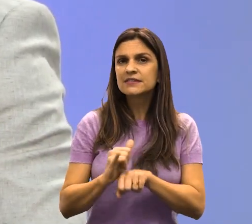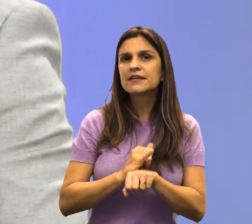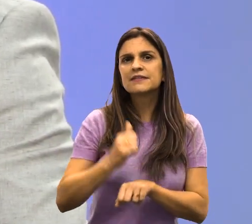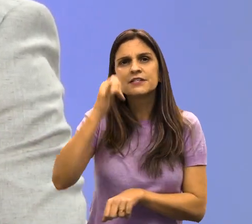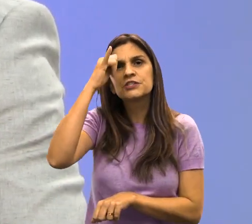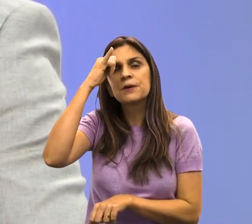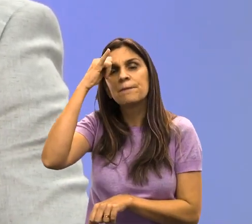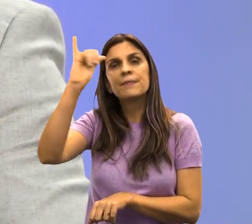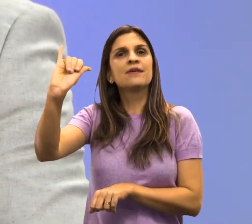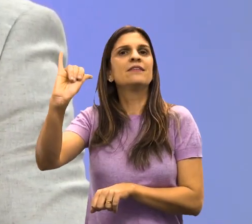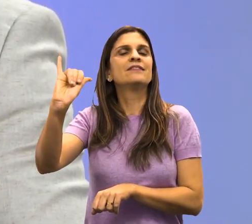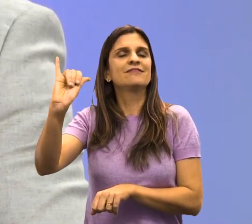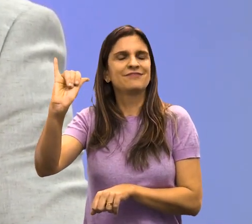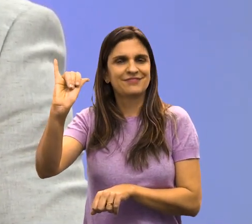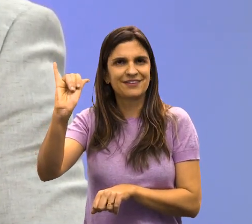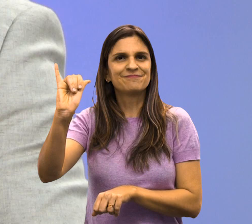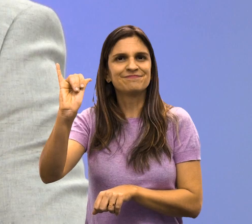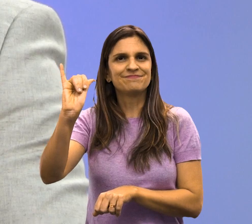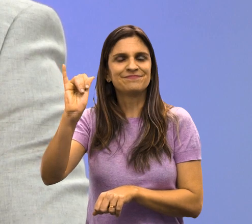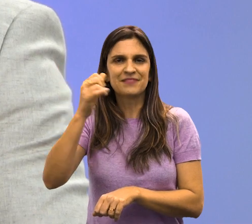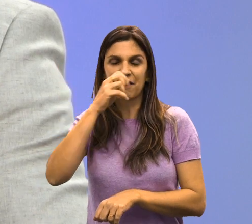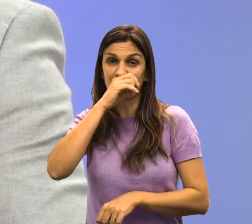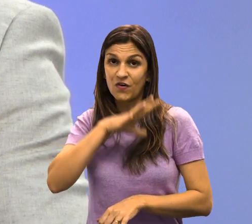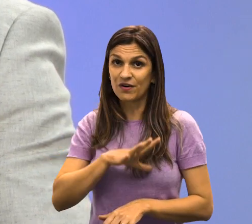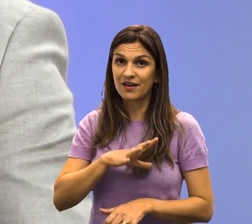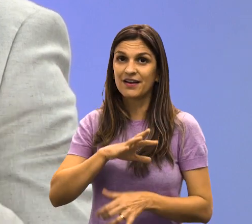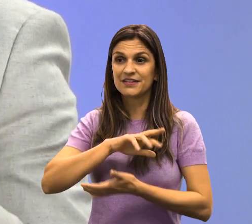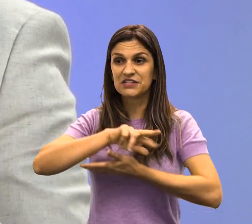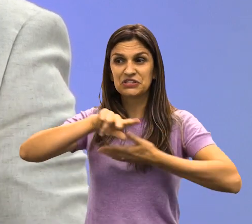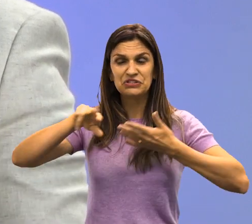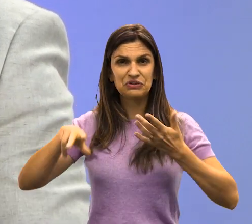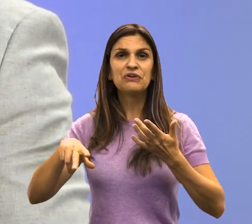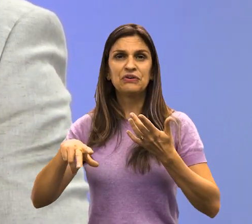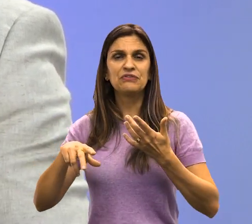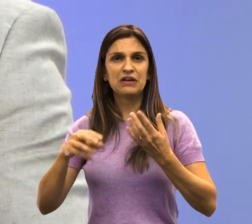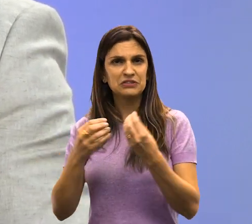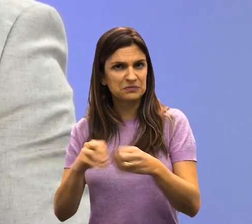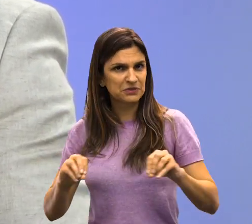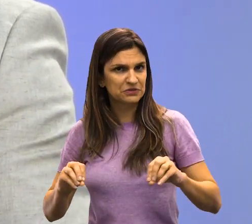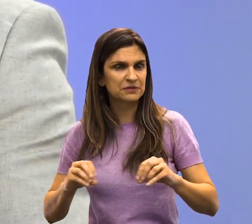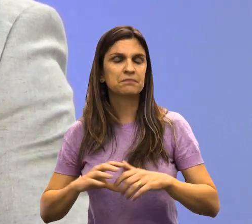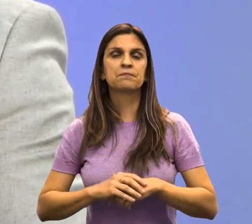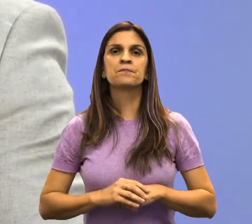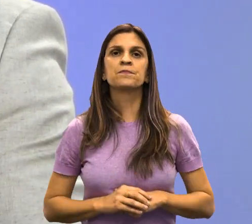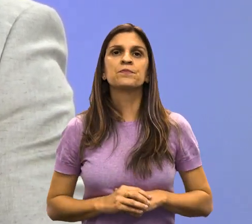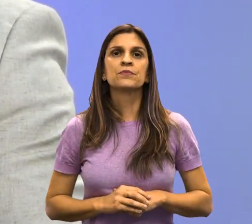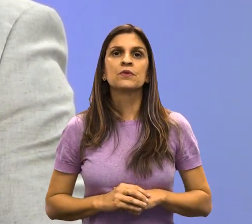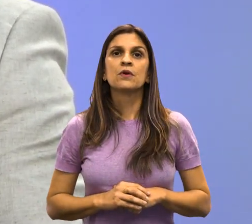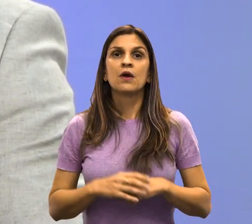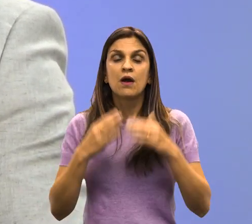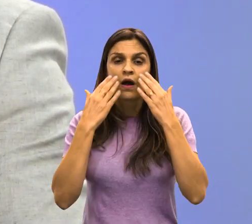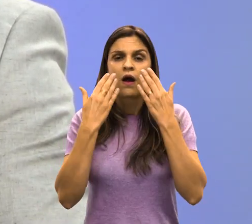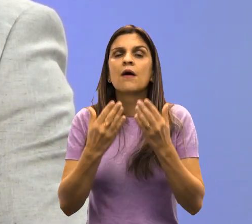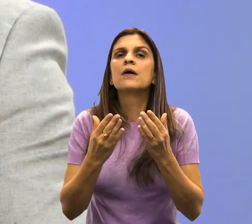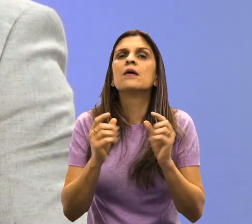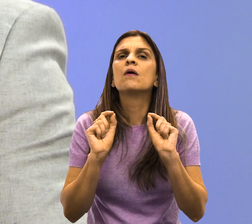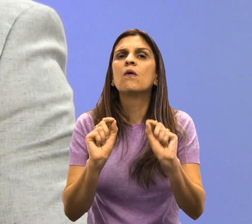do que curativa, porque, infelizmente, a sociedade tem que se atentar a isso. Nós